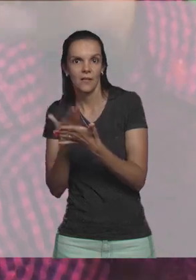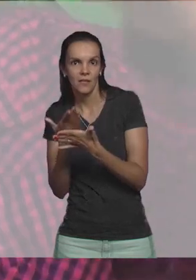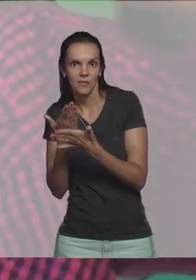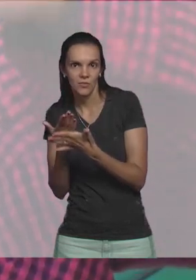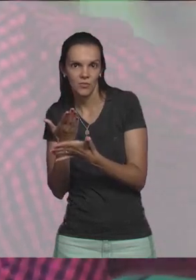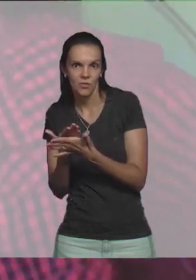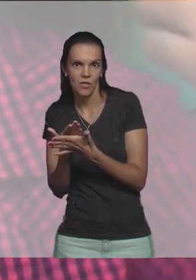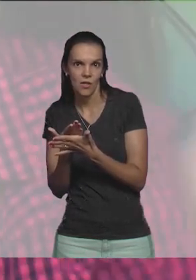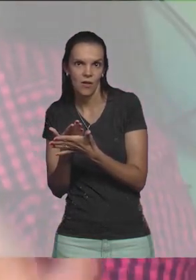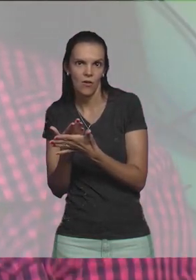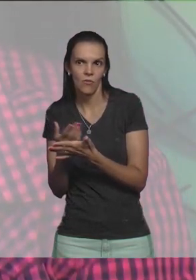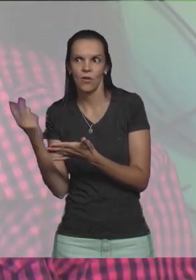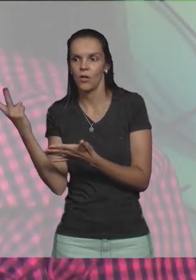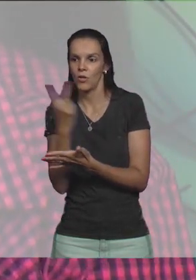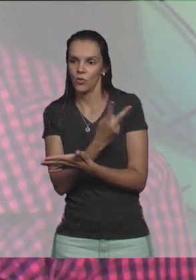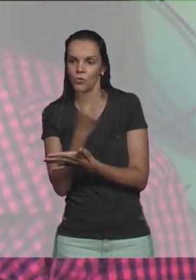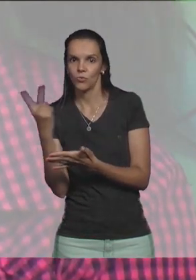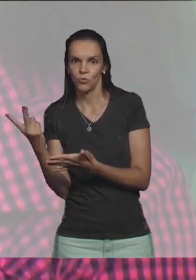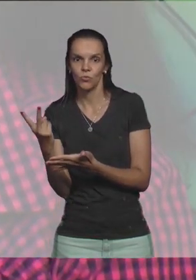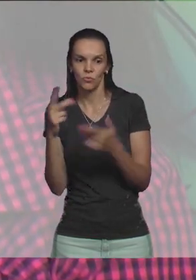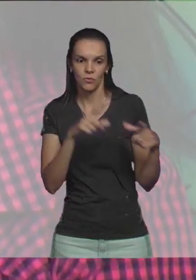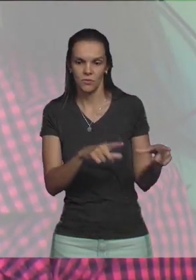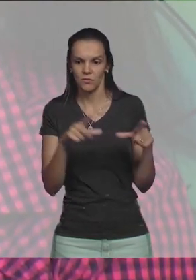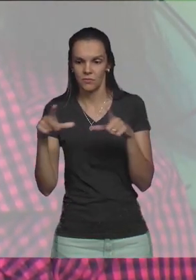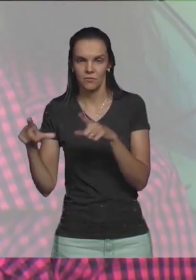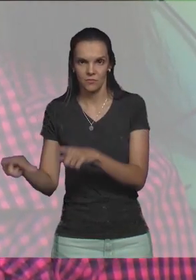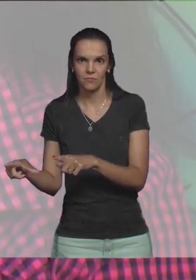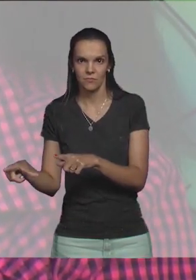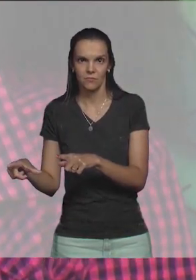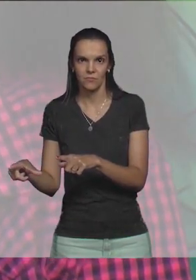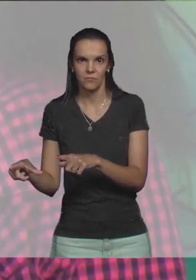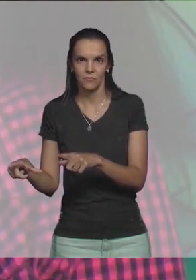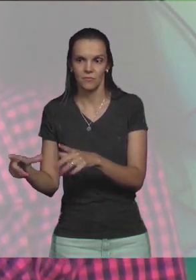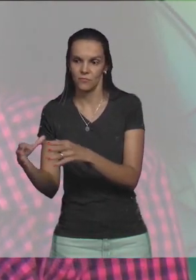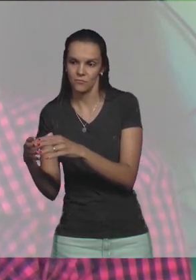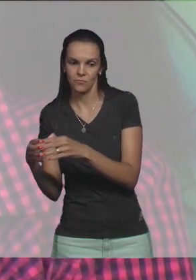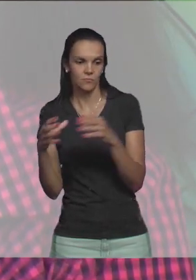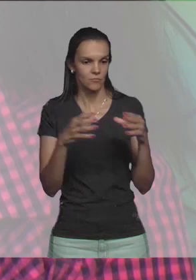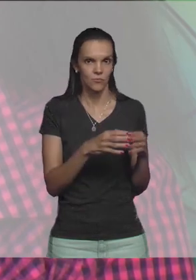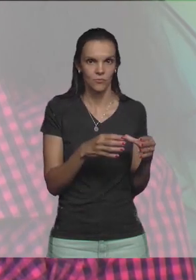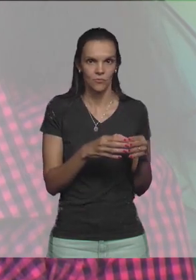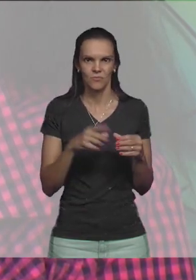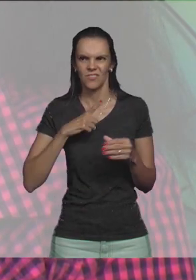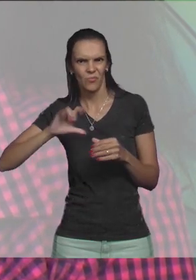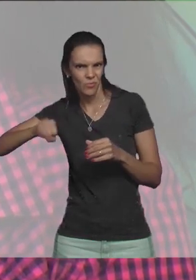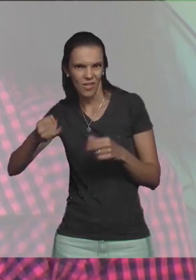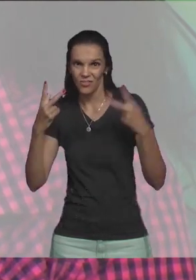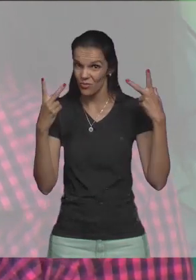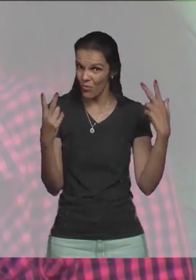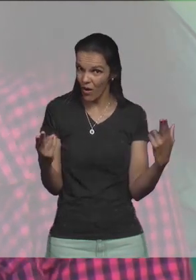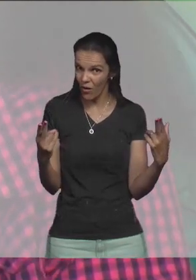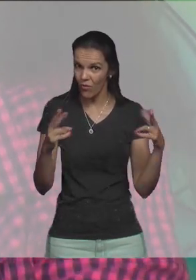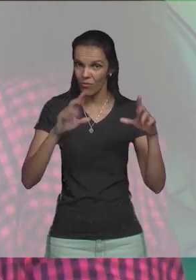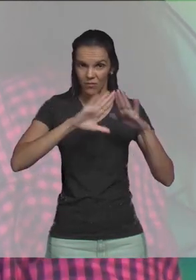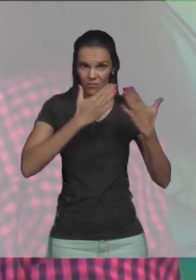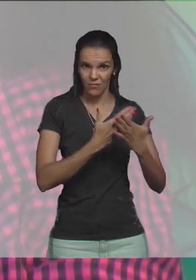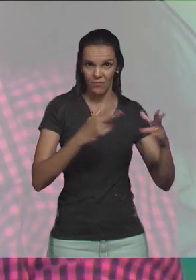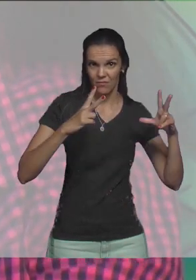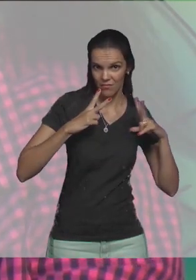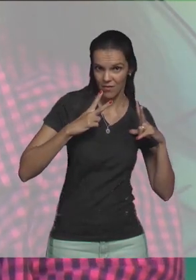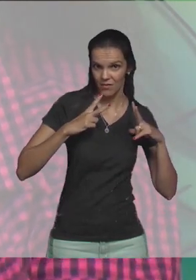dá aula no mesmo quadro para 2 turmas, como a gente ainda tem no Brasil, ela tem a mesma oportunidade. Não